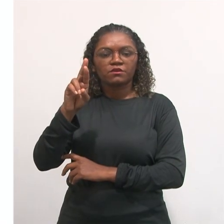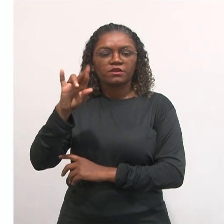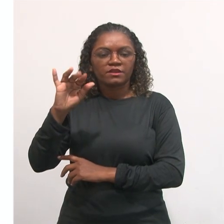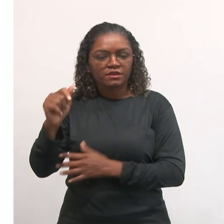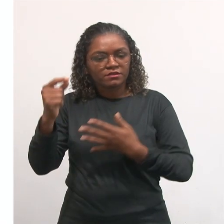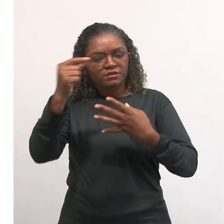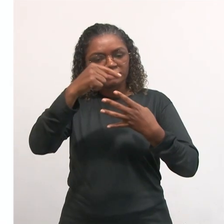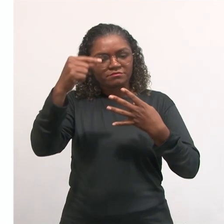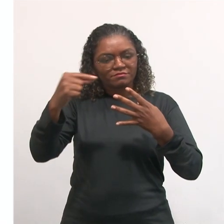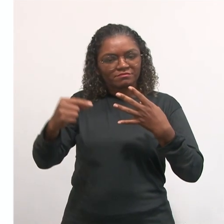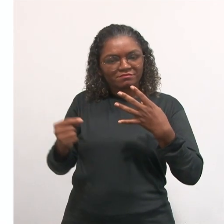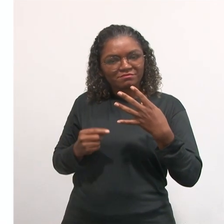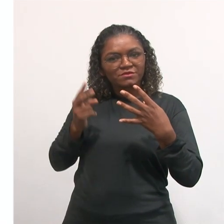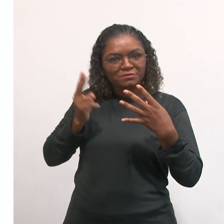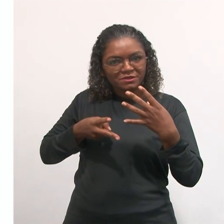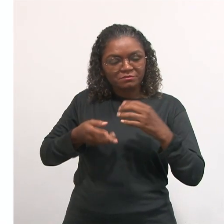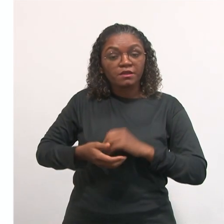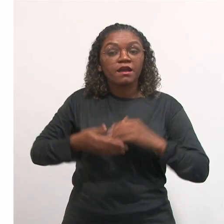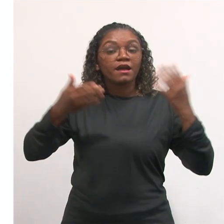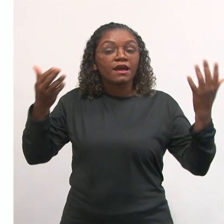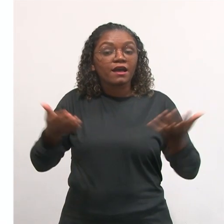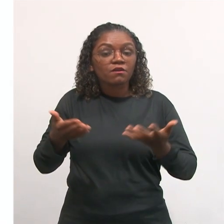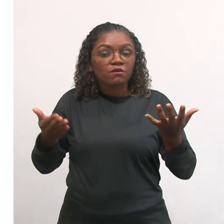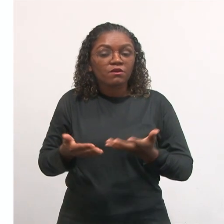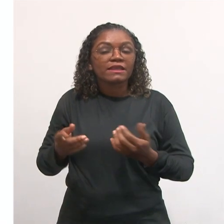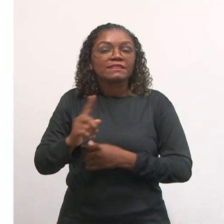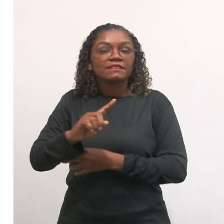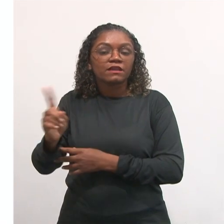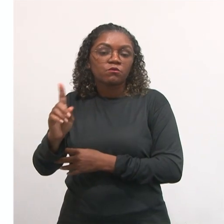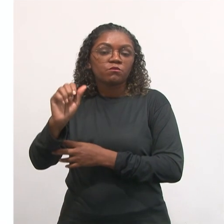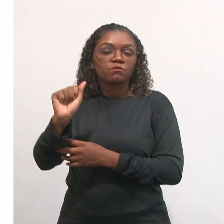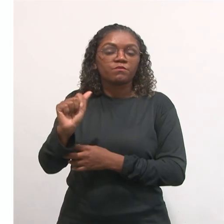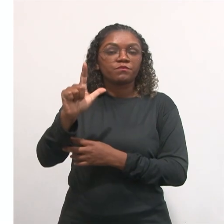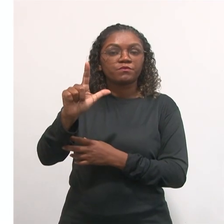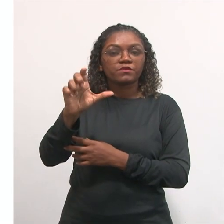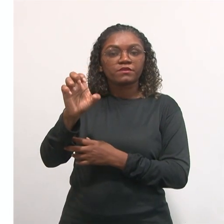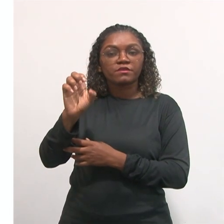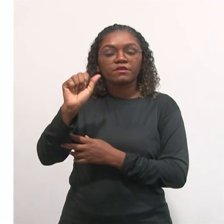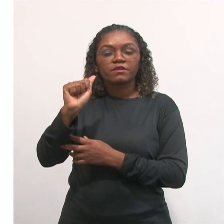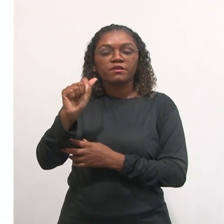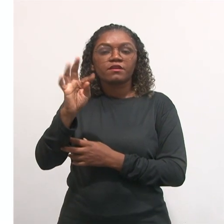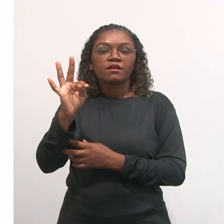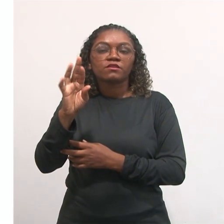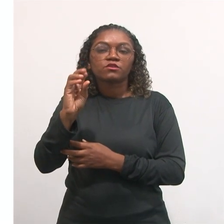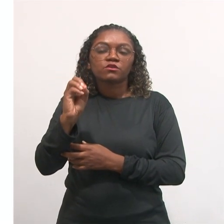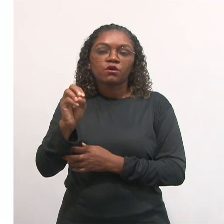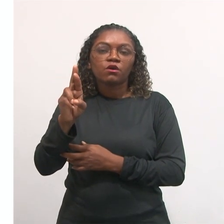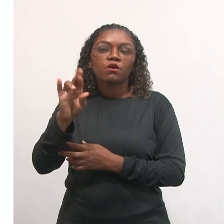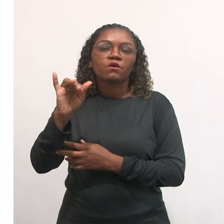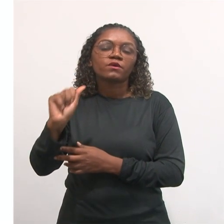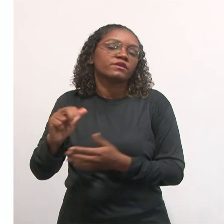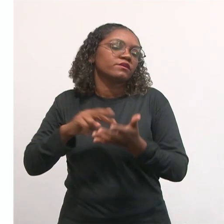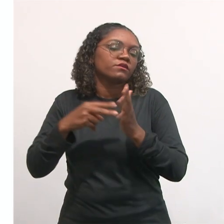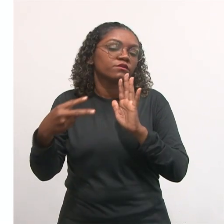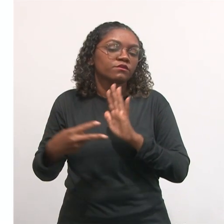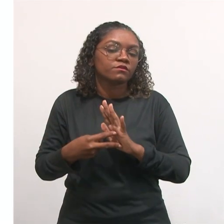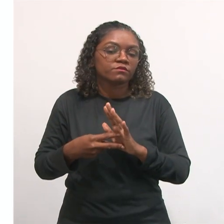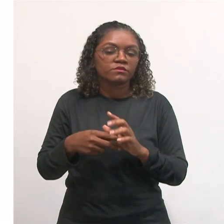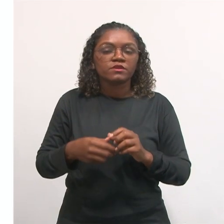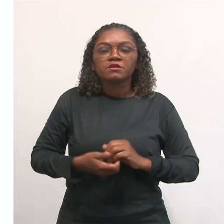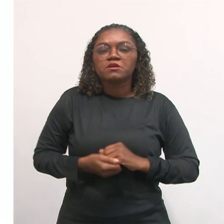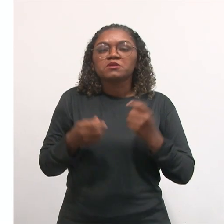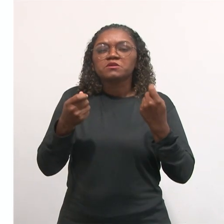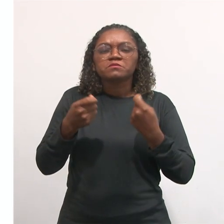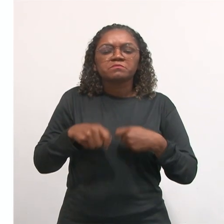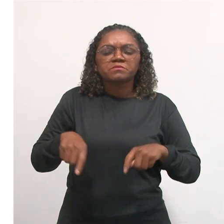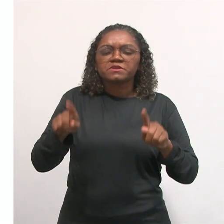conglomerado. E a não aleatória é quando eu não aplico uma técnica estatística para fazer isso. Eu não